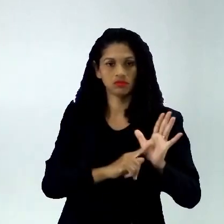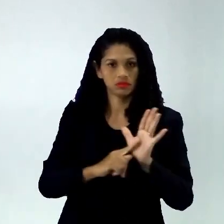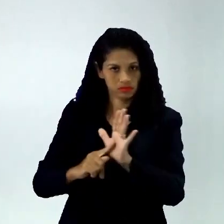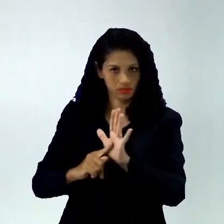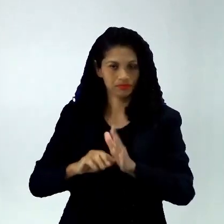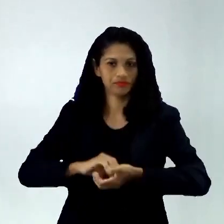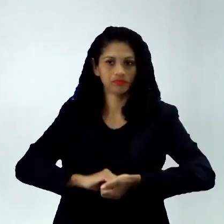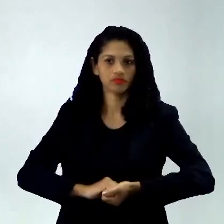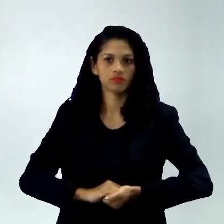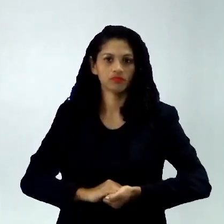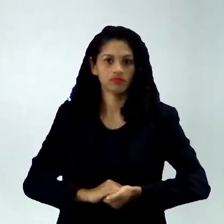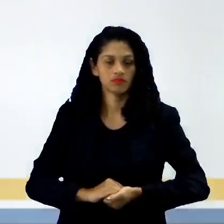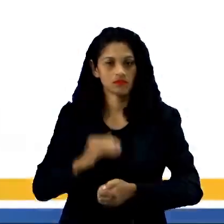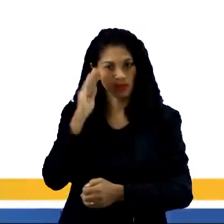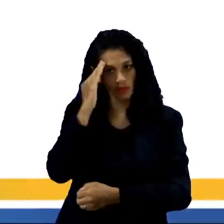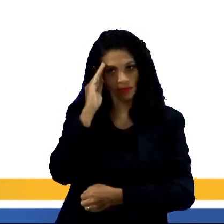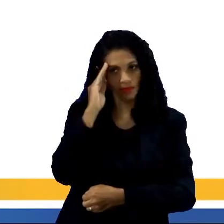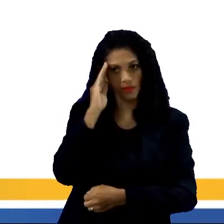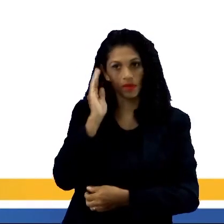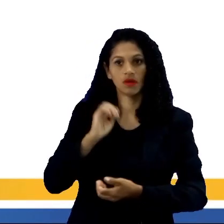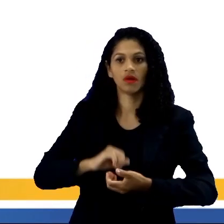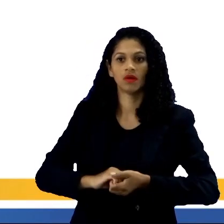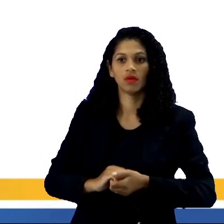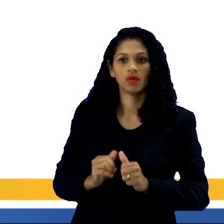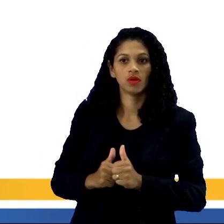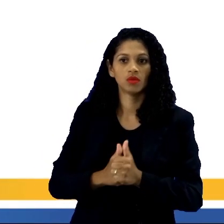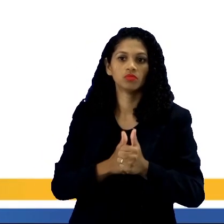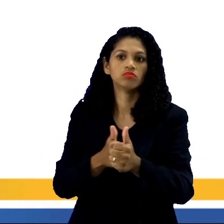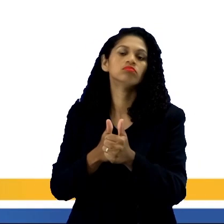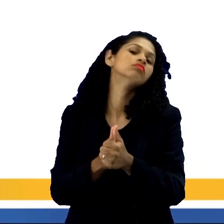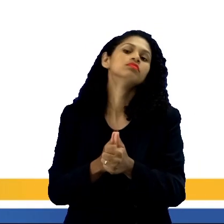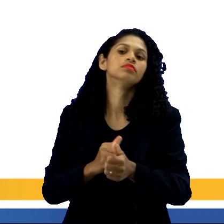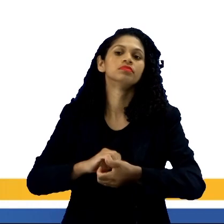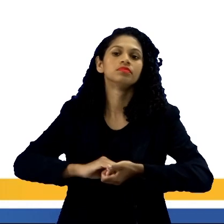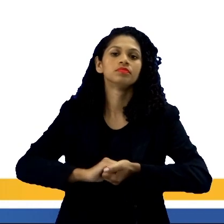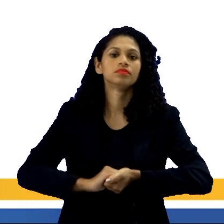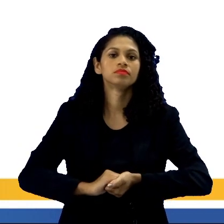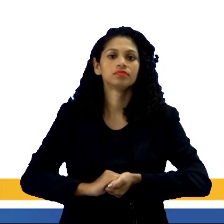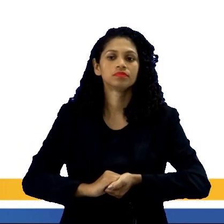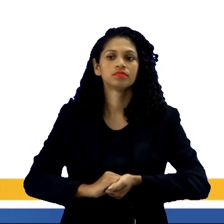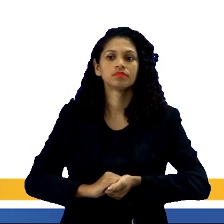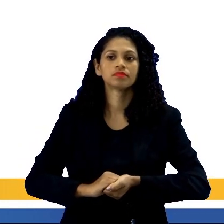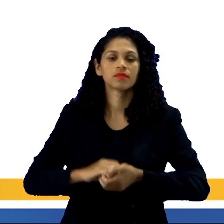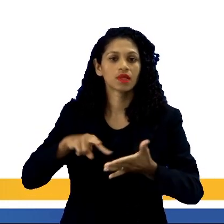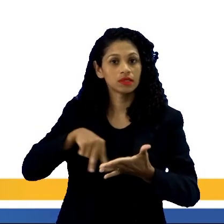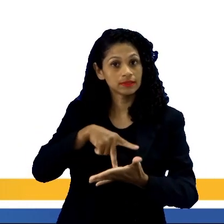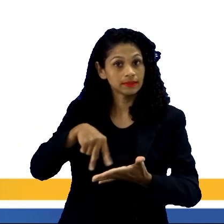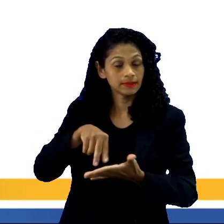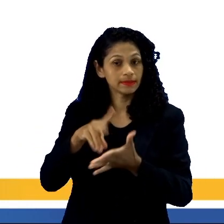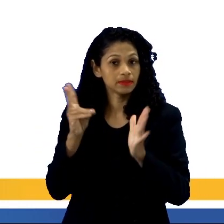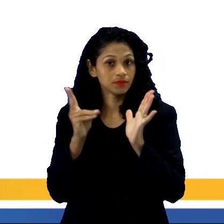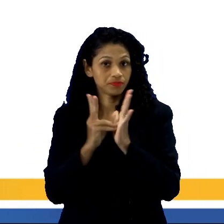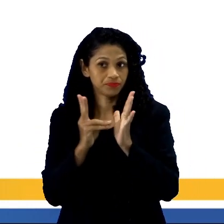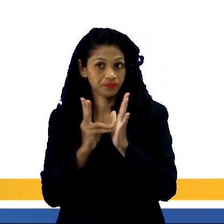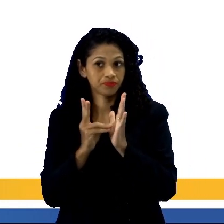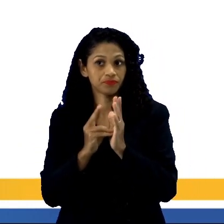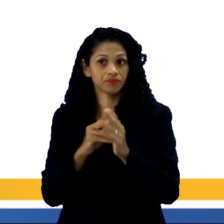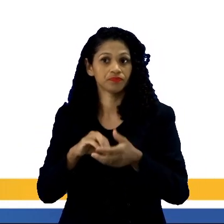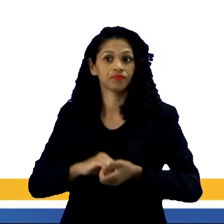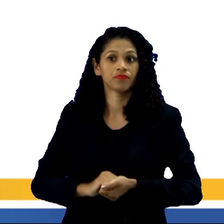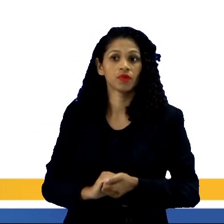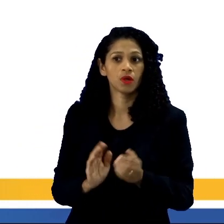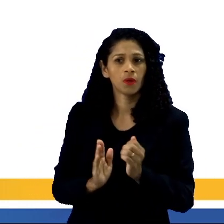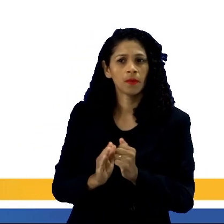manifestadas. Tranquilo? Compreendido isso, a gente avança e se aprofunda um pouco aqui na dança indígena. Com a particularidade que